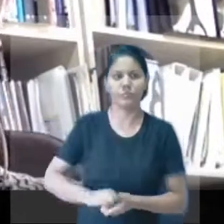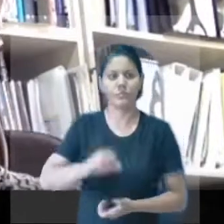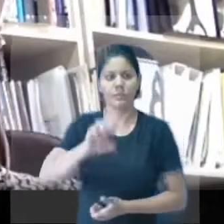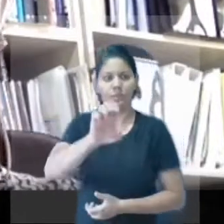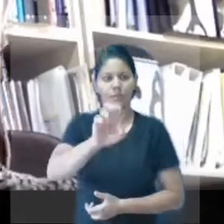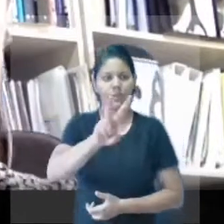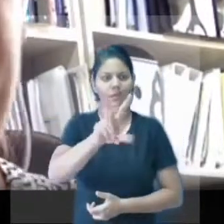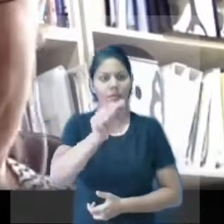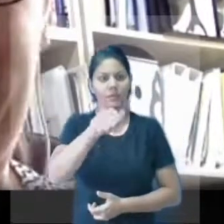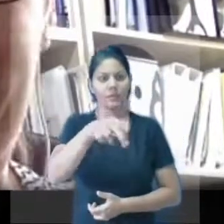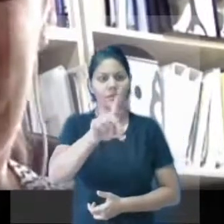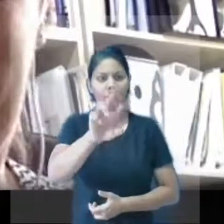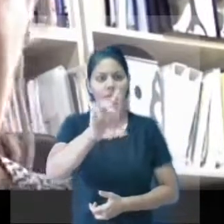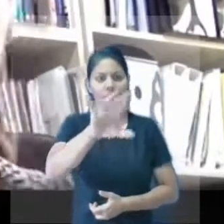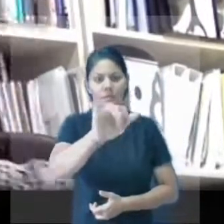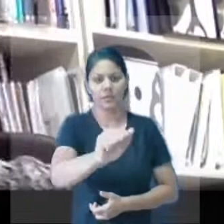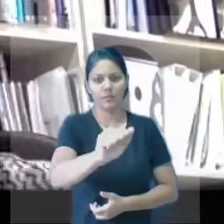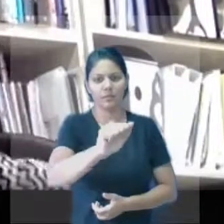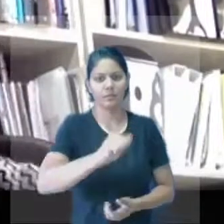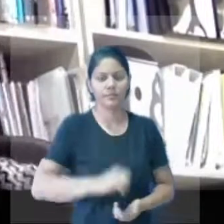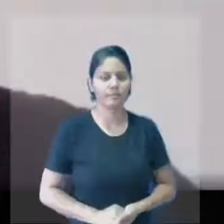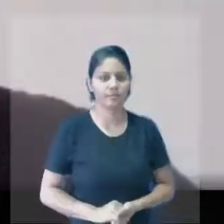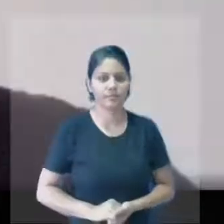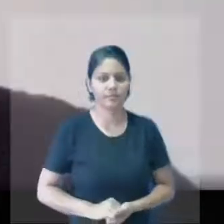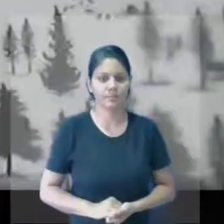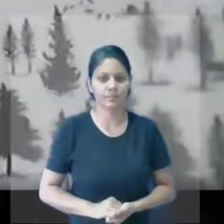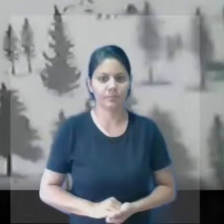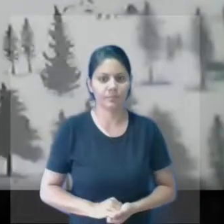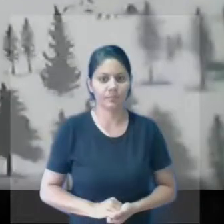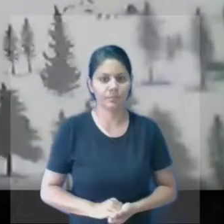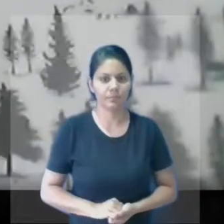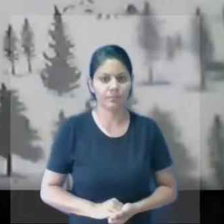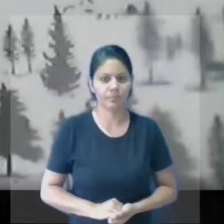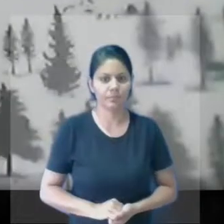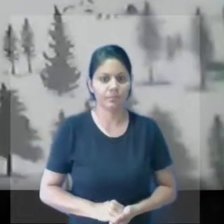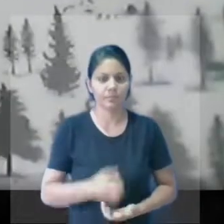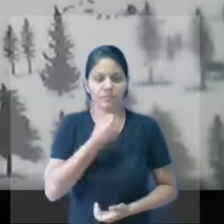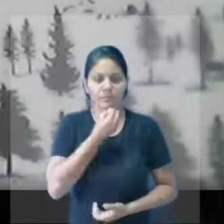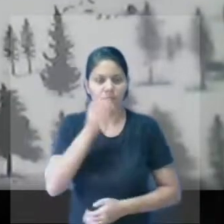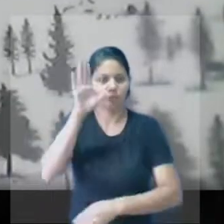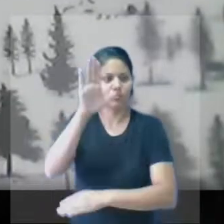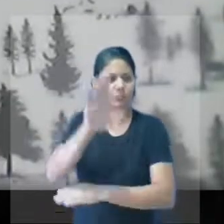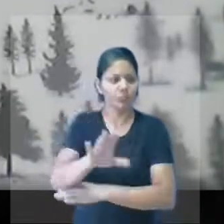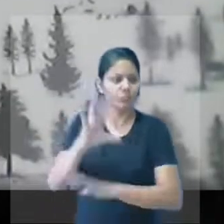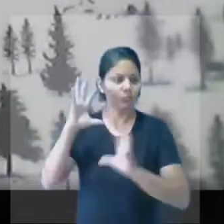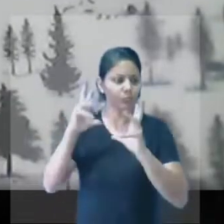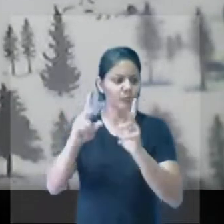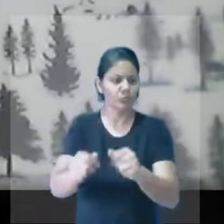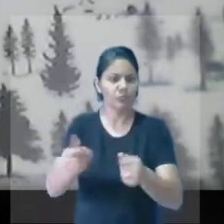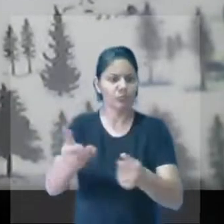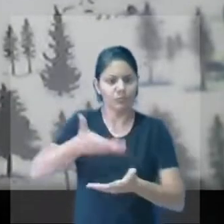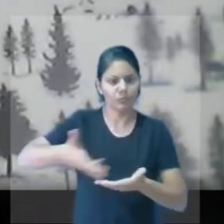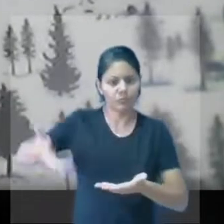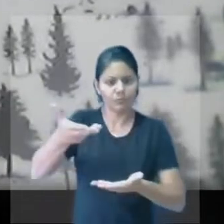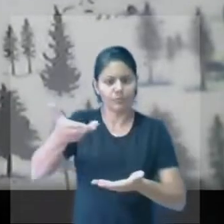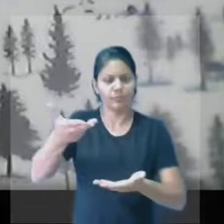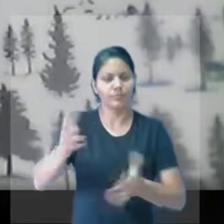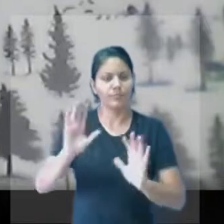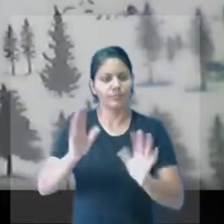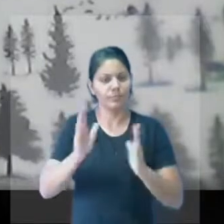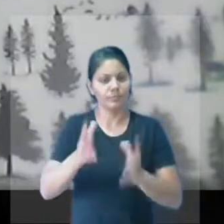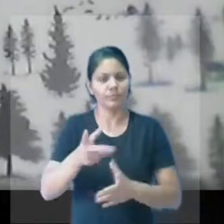Campos Castro. Boa tarde a todos e a todas. Como a Patrícia falou, o professor